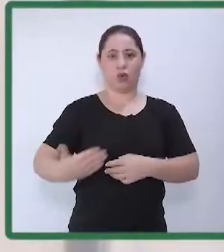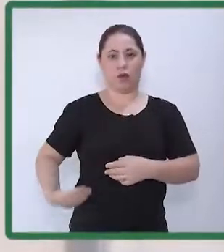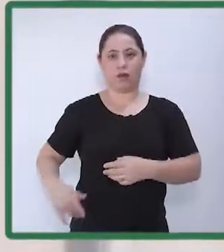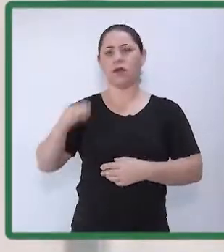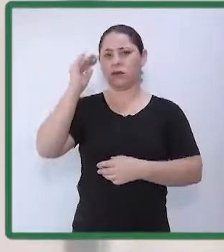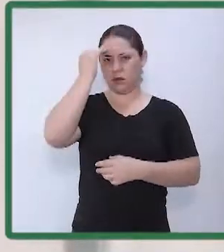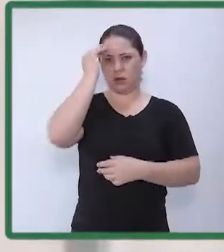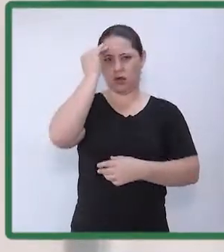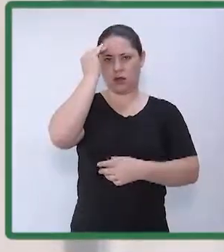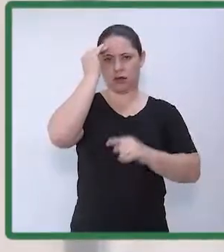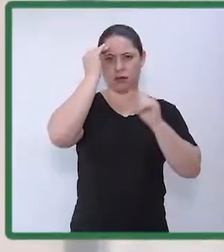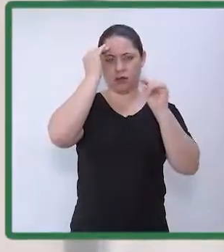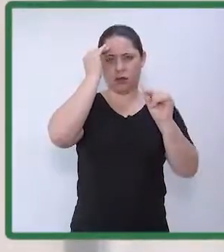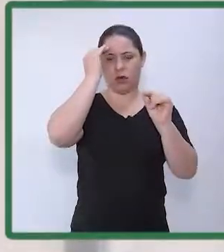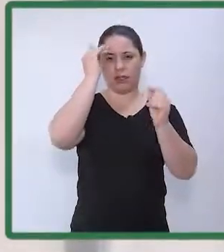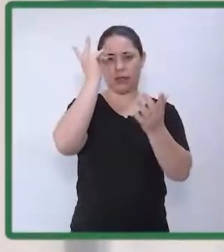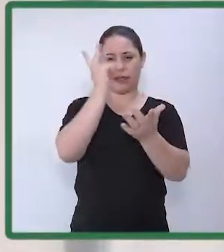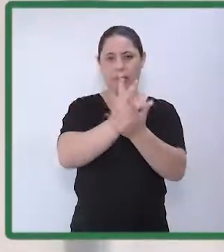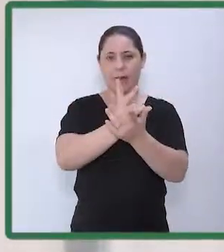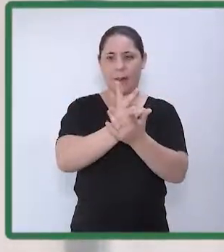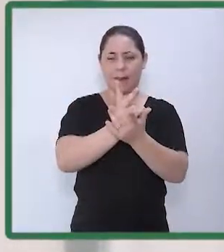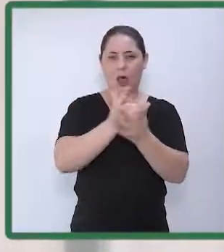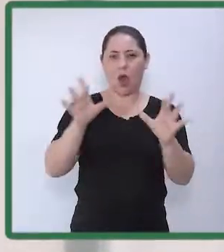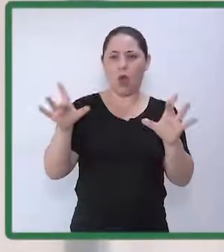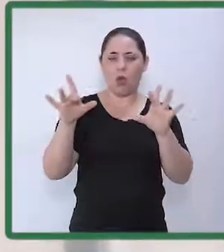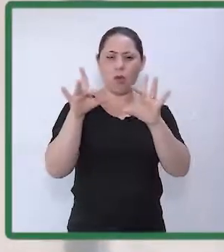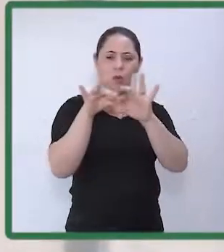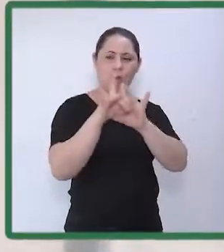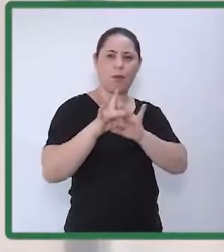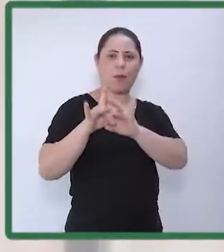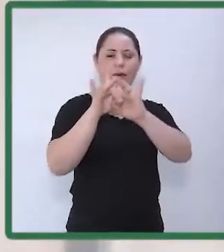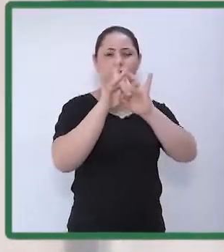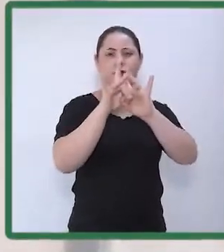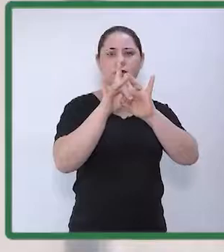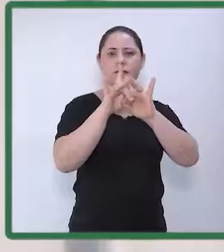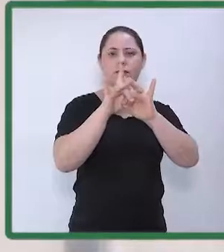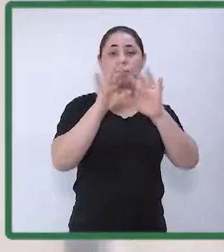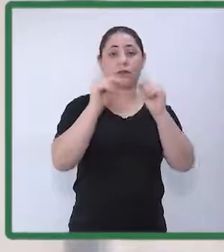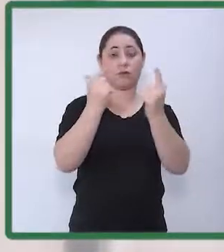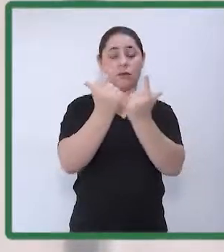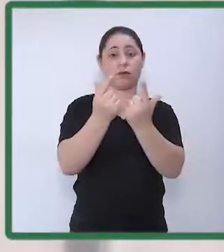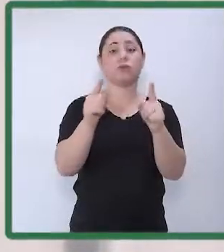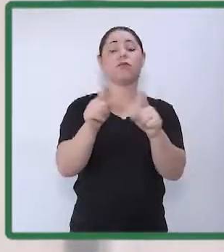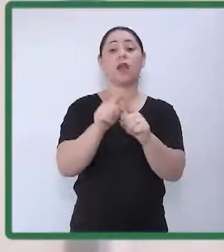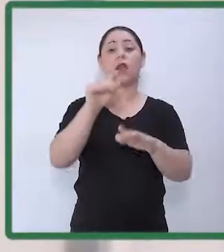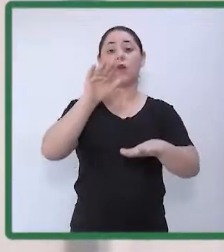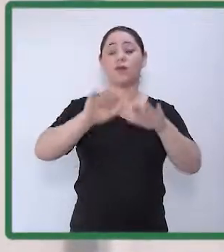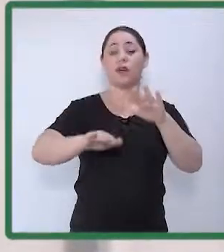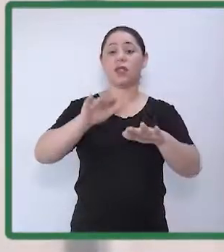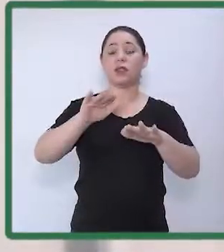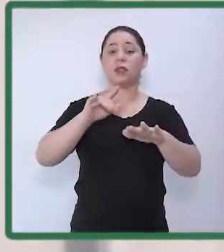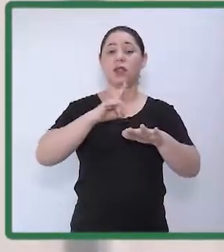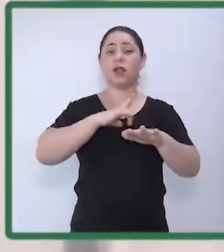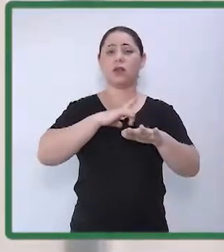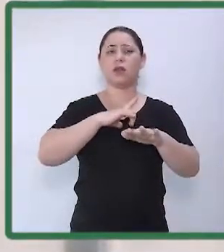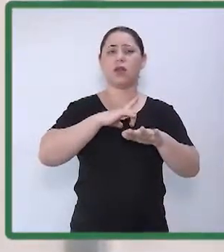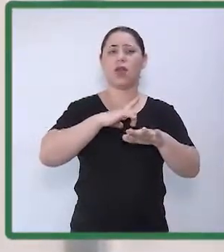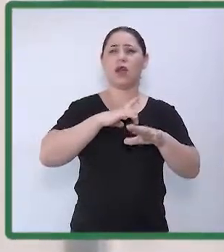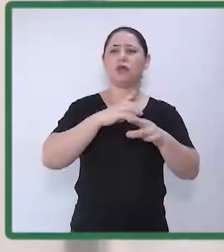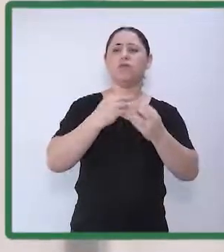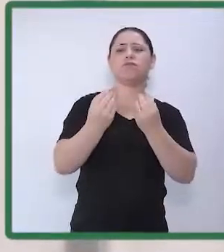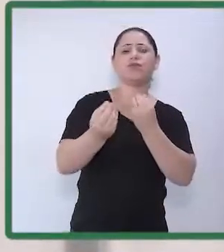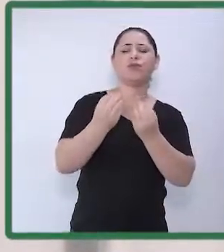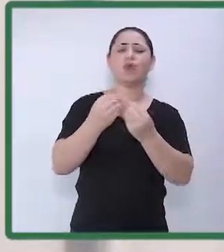o governo, entendendo isso, sempre numa sintonia com a Assembleia Legislativa, inclusive muitas vezes demandado, não